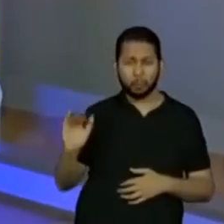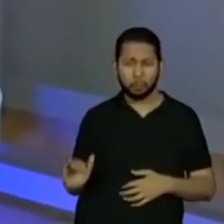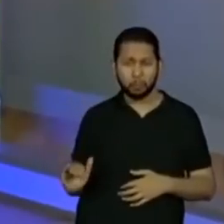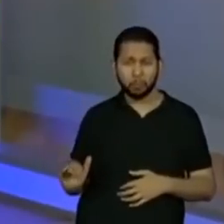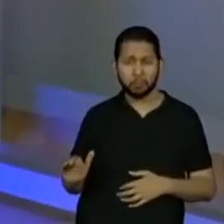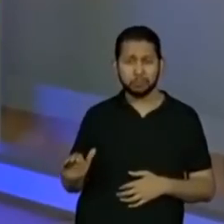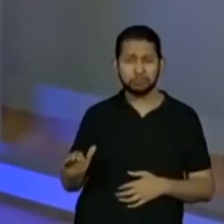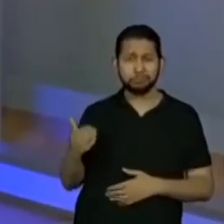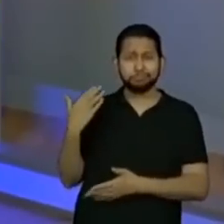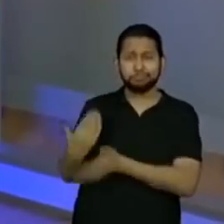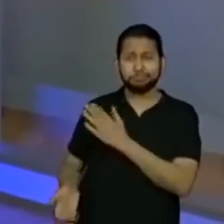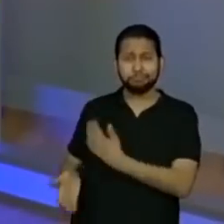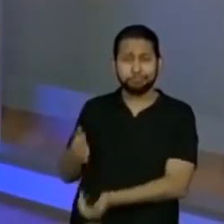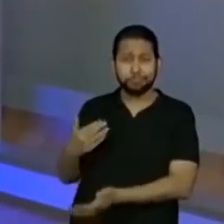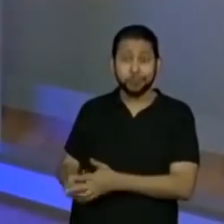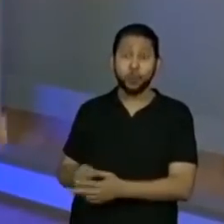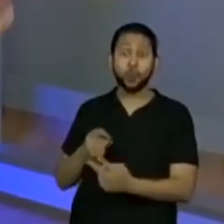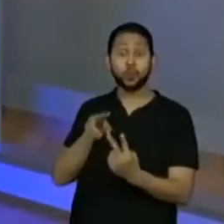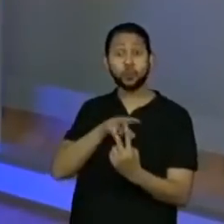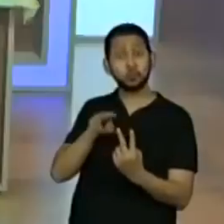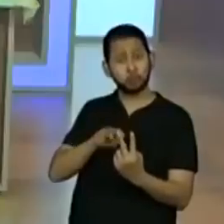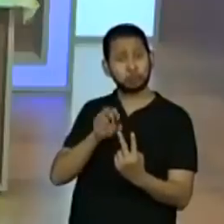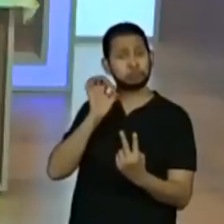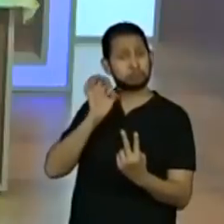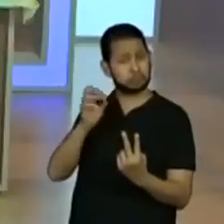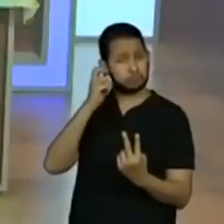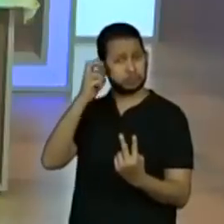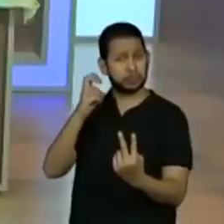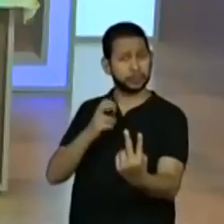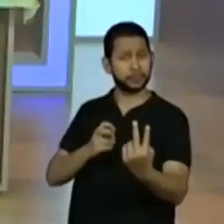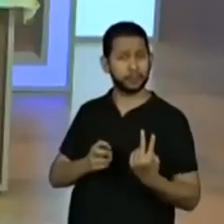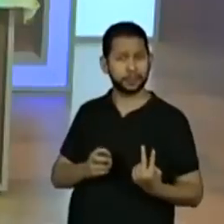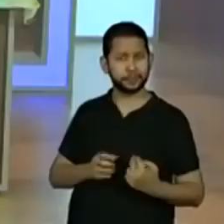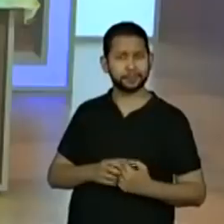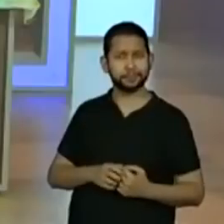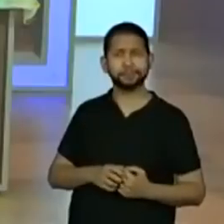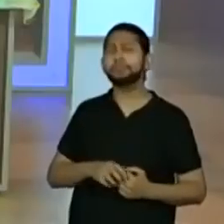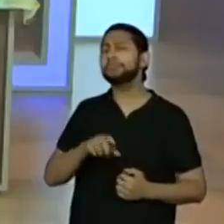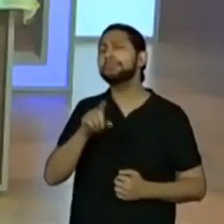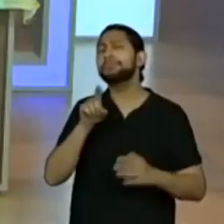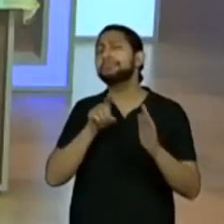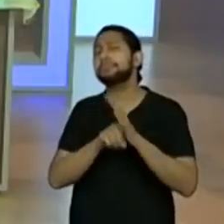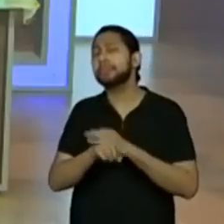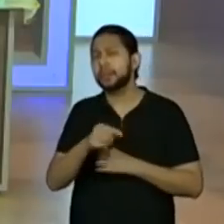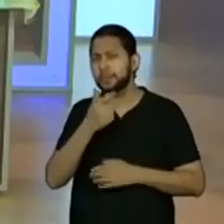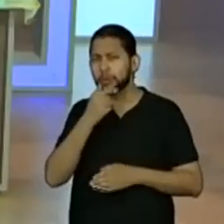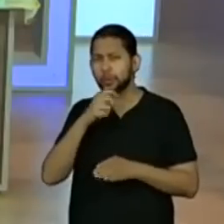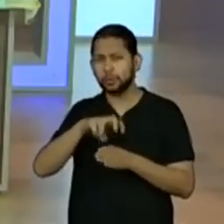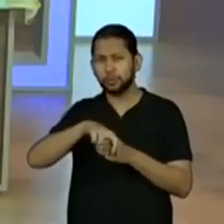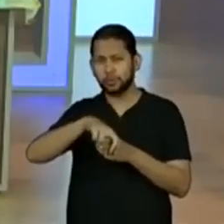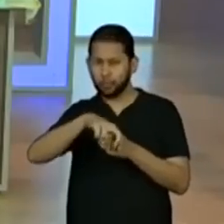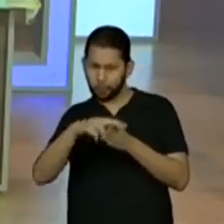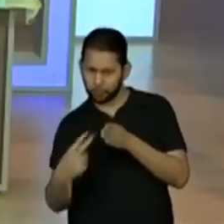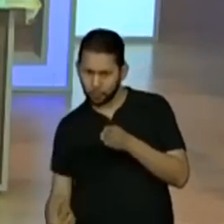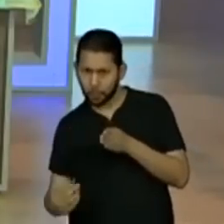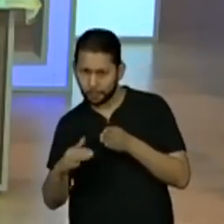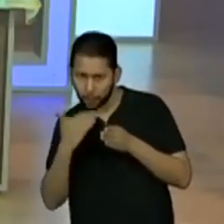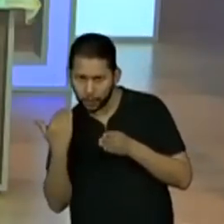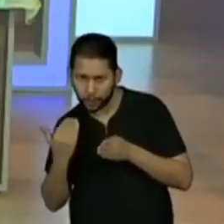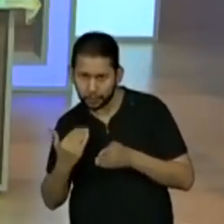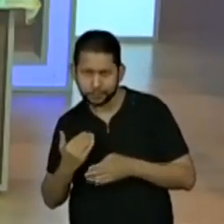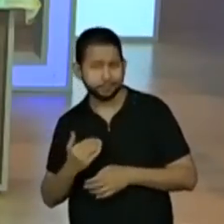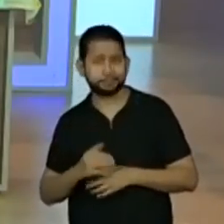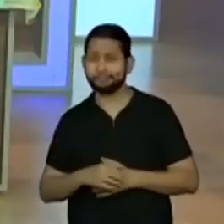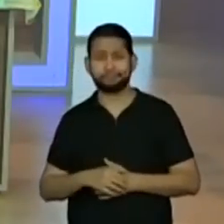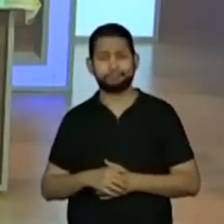alguma coisa errada ali. Só que o nosso príncipe não morreu. Ele caiu no poço e ficou lá gritando. Quem apareceu